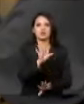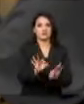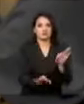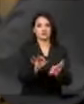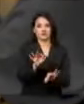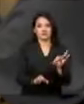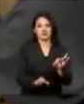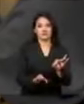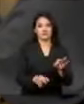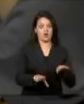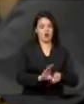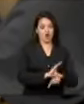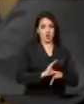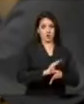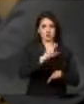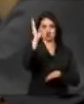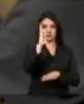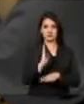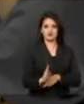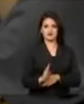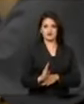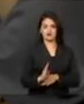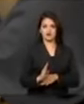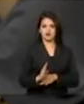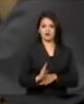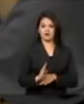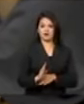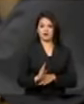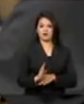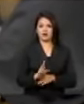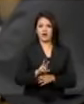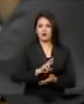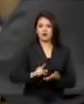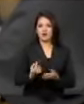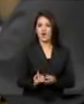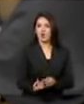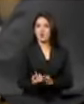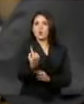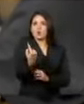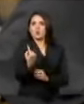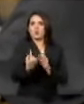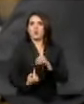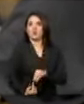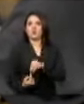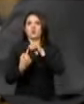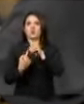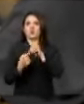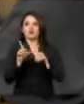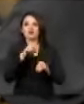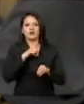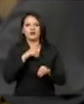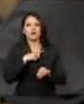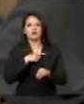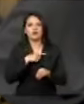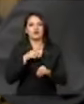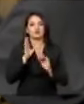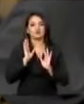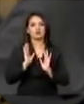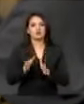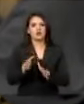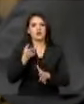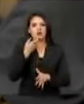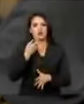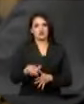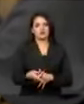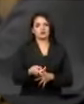A nossa Constituição Federal, portanto, não é a única, como muito se disse nos últimos anos, a consagrar a presunção